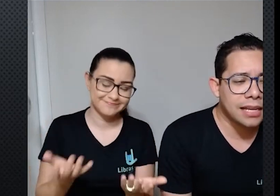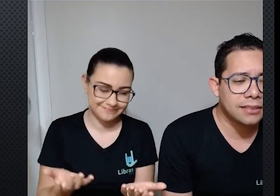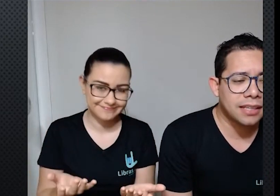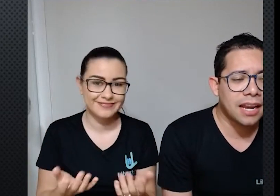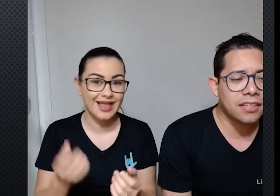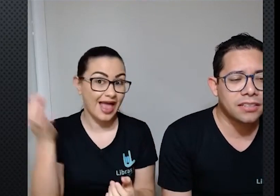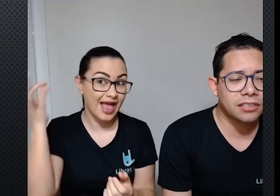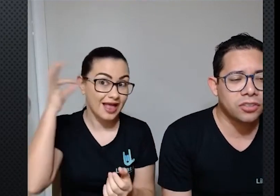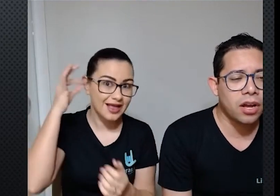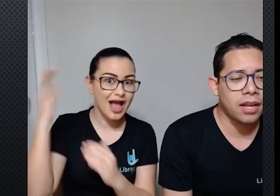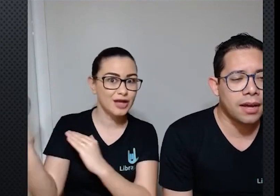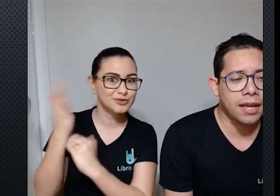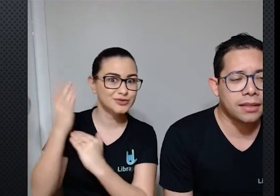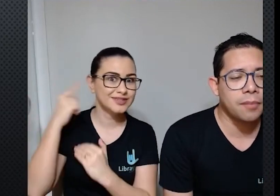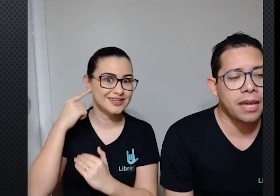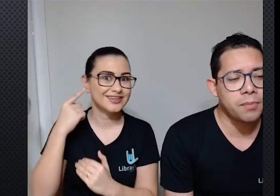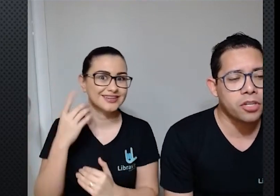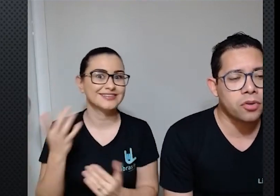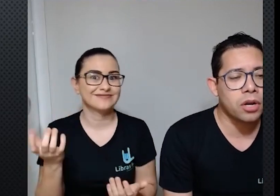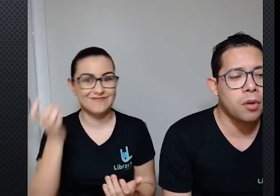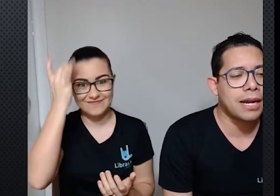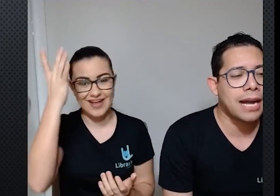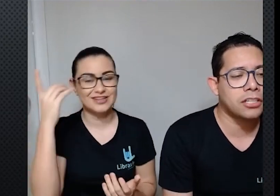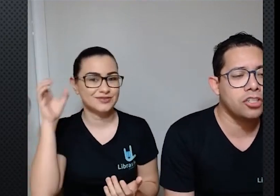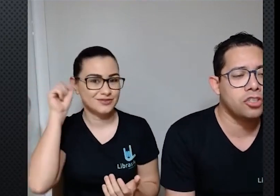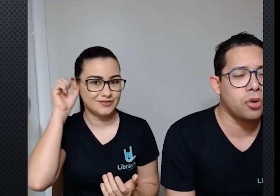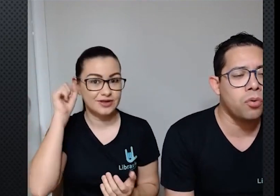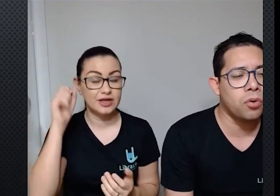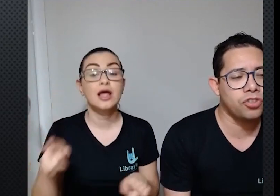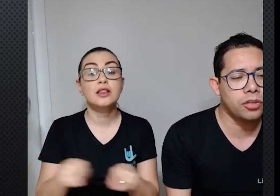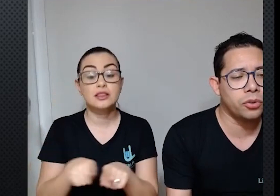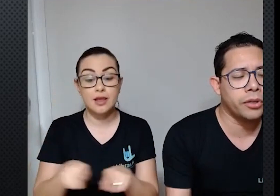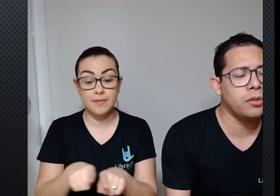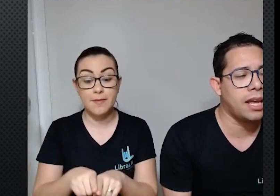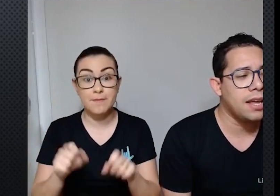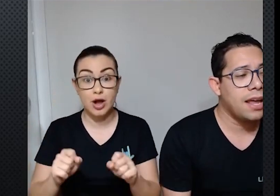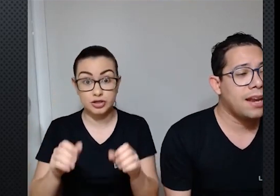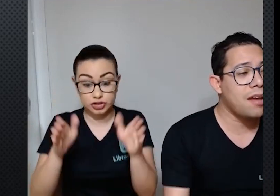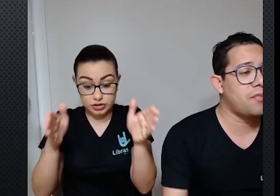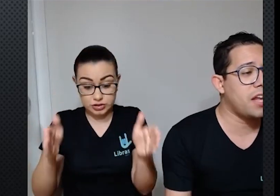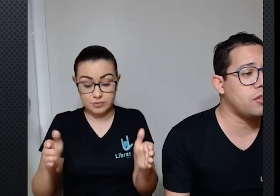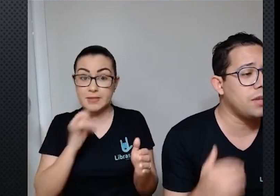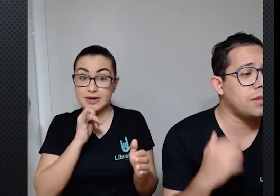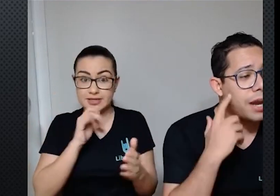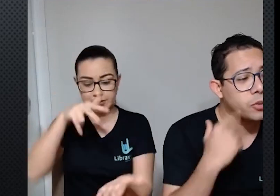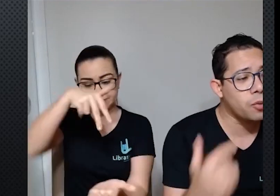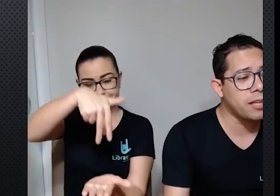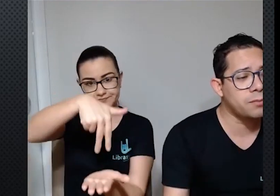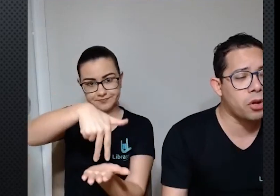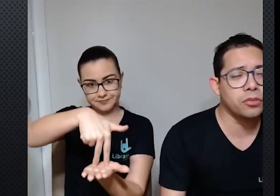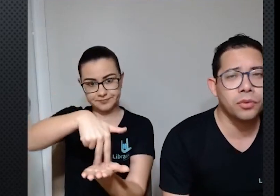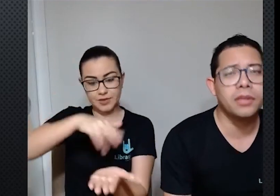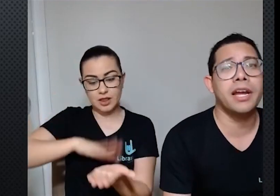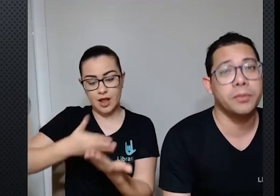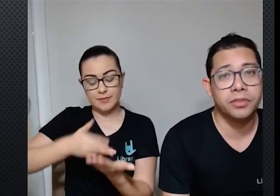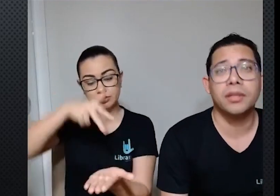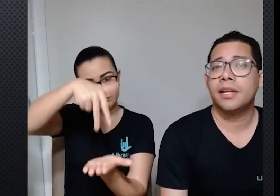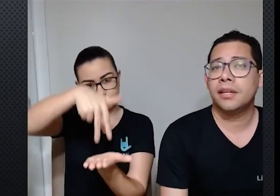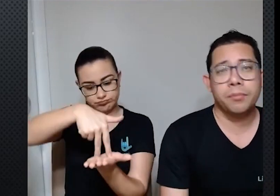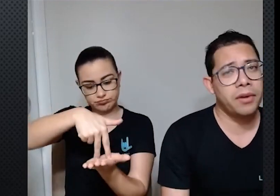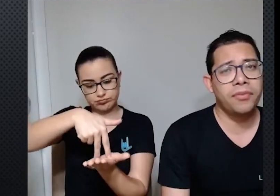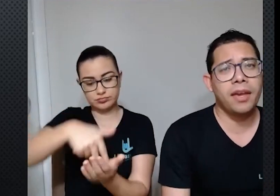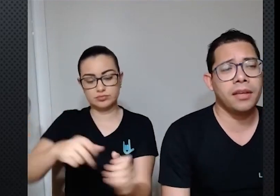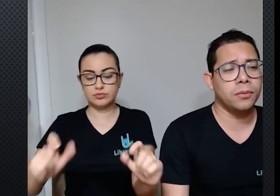Alessandra disse assim, olha, também pode colocar uma caixa de som, de retorno, né? na frente do intérprete ou mais próximo do